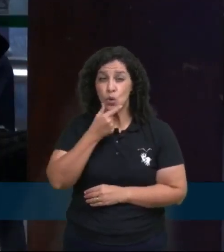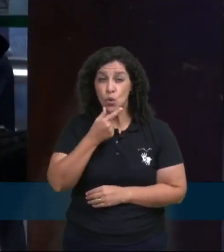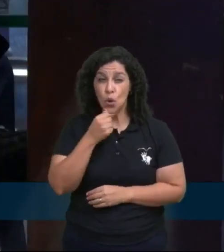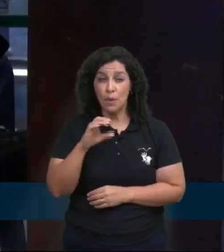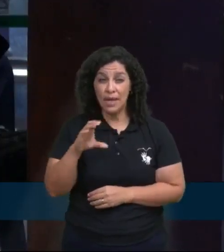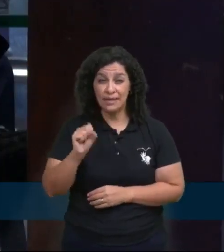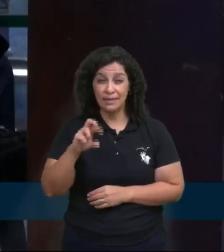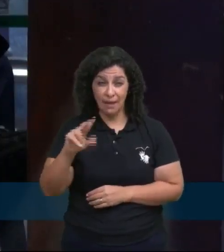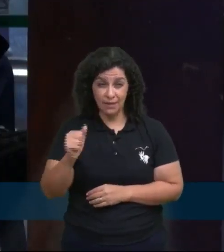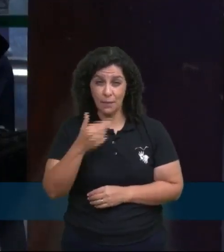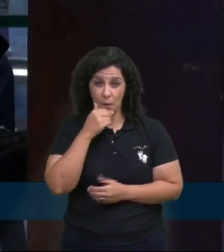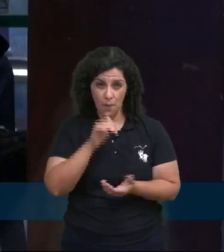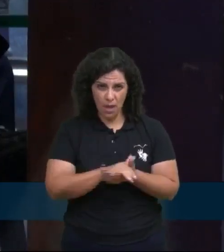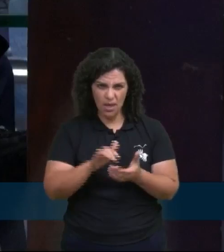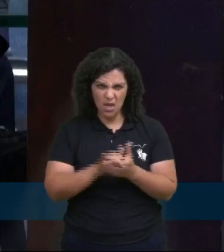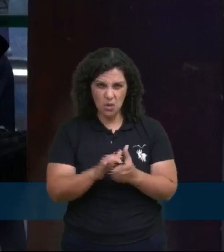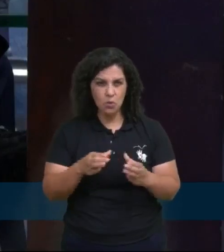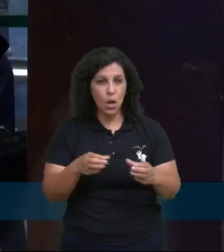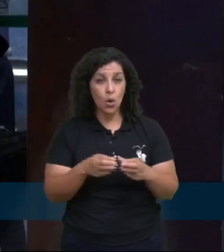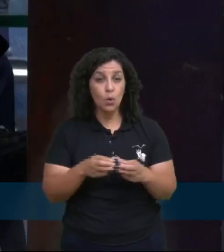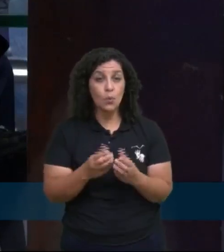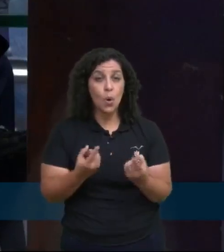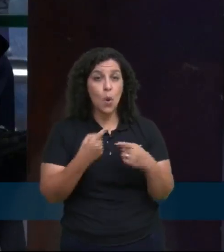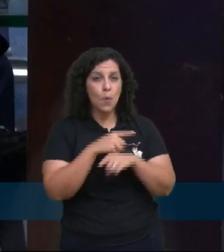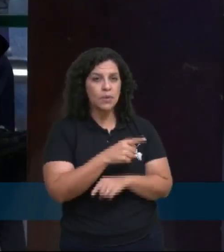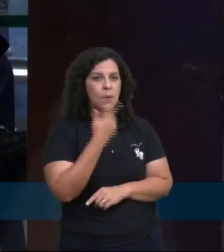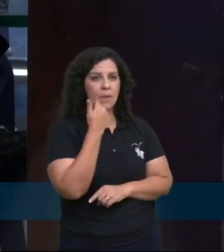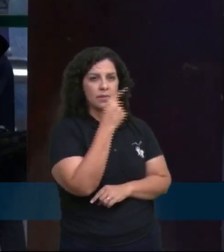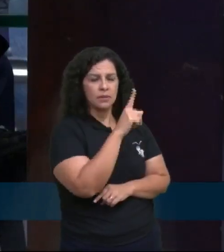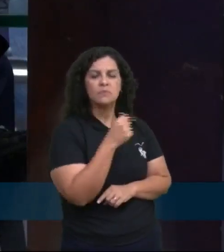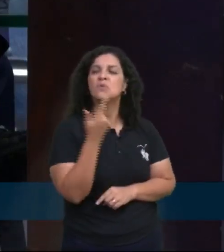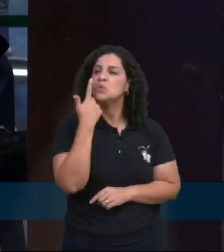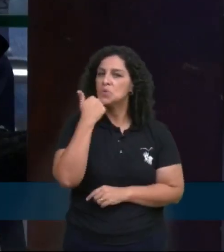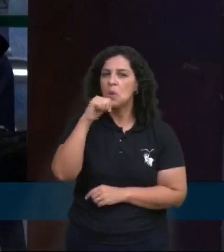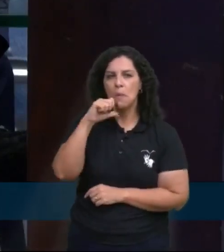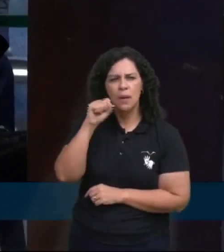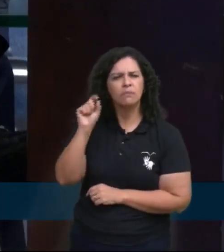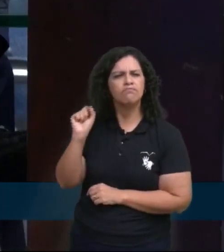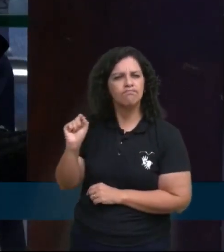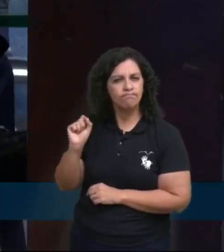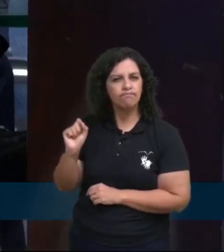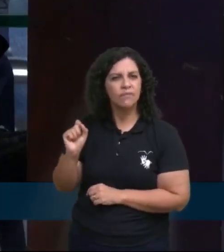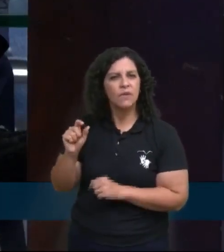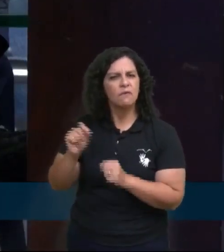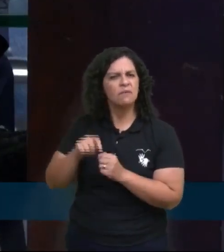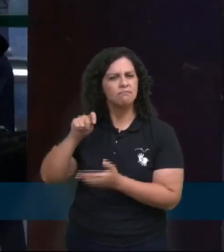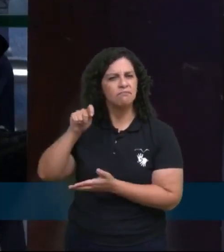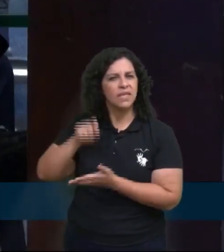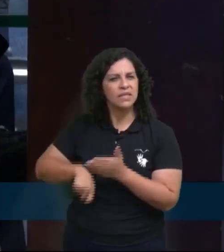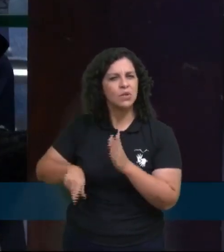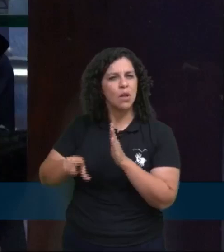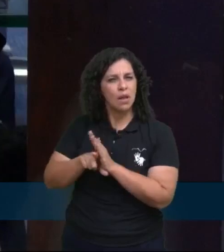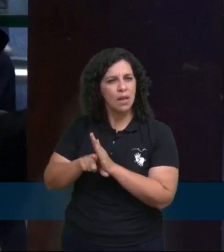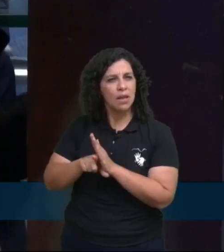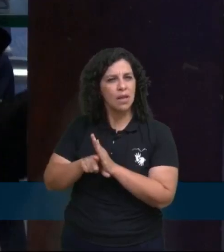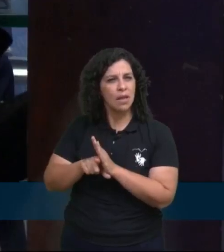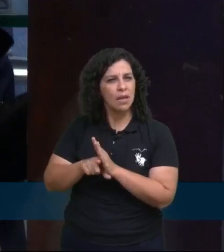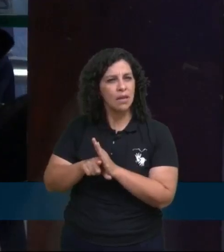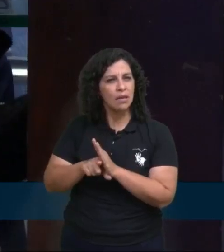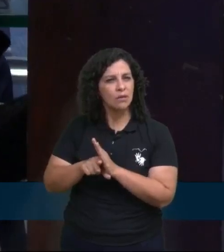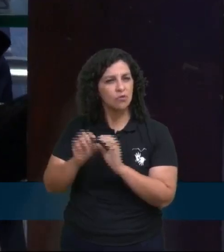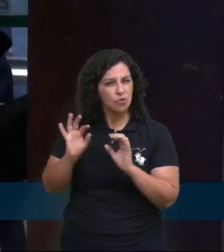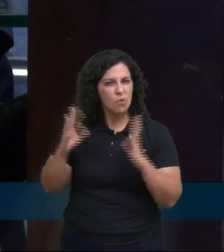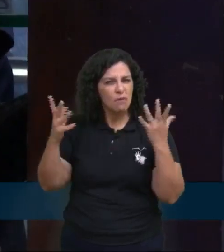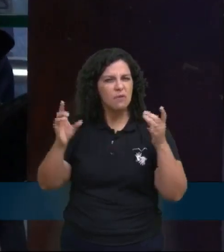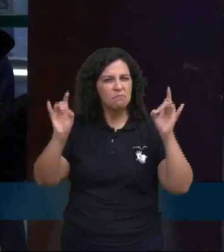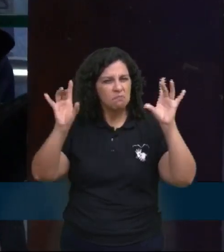teu pai. E o teu pai fez questão de sancionar a lei dele num evento